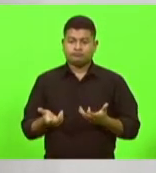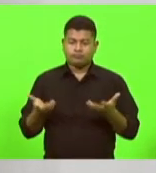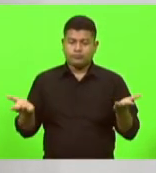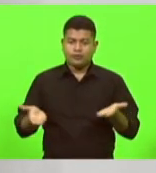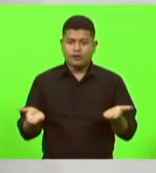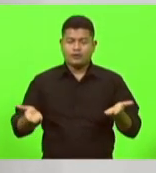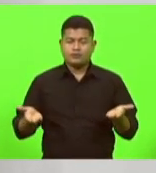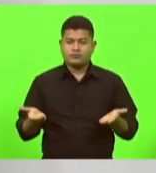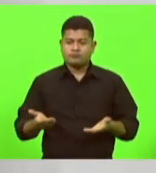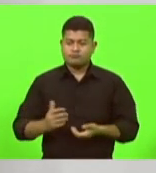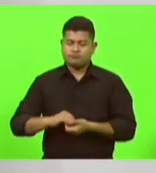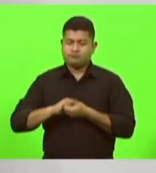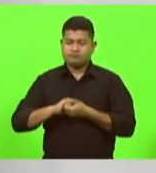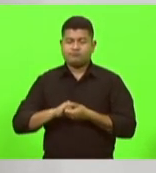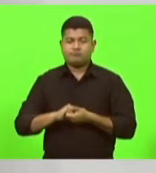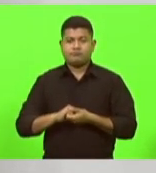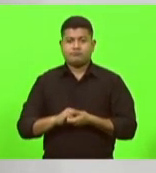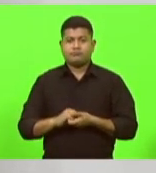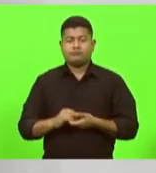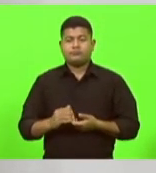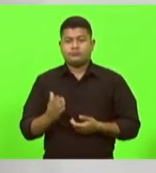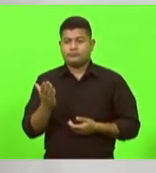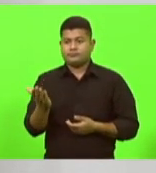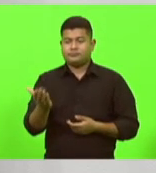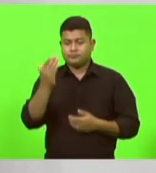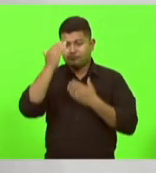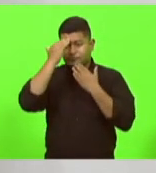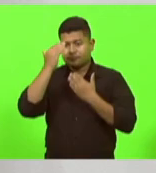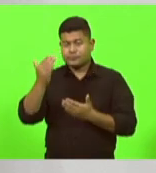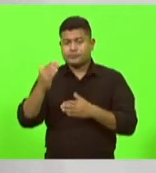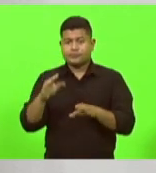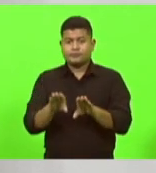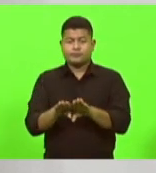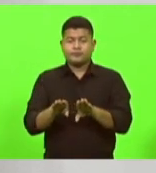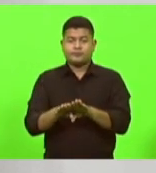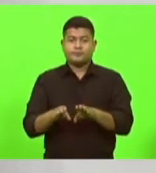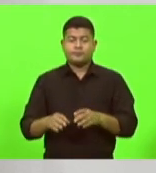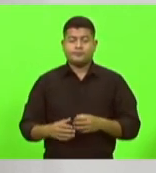lhe cumprimentar. Quero também